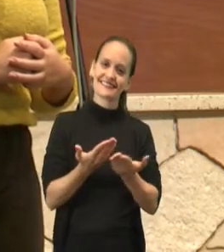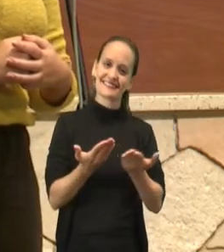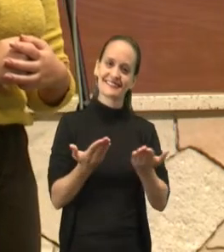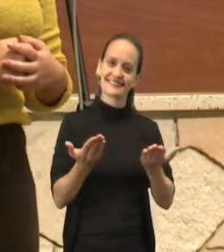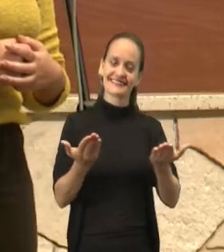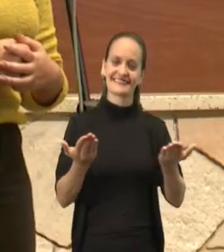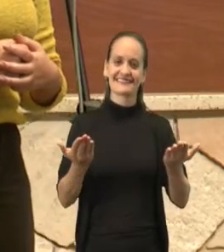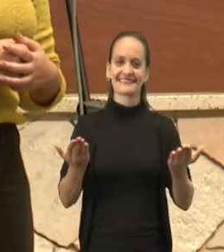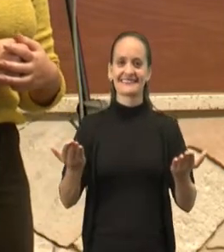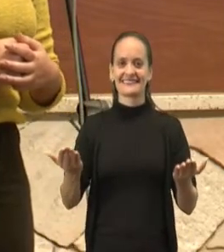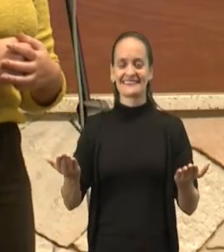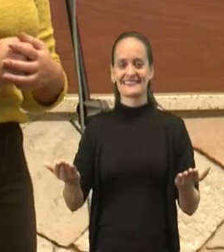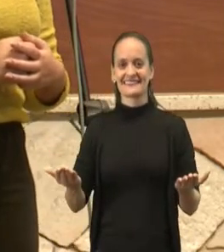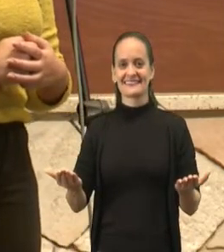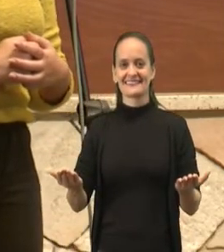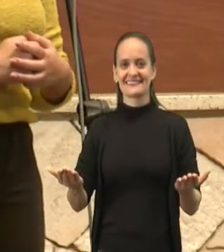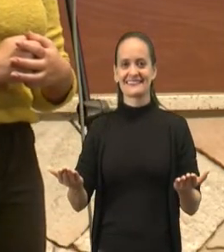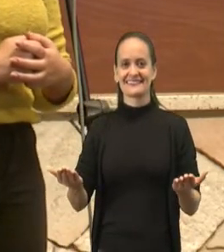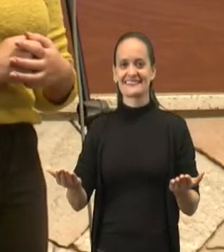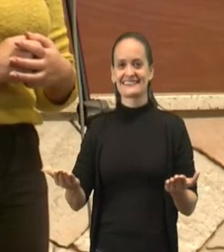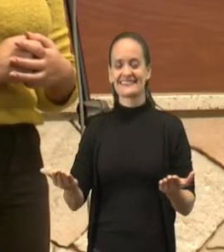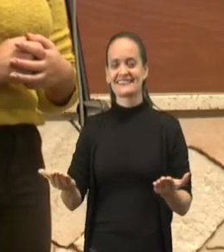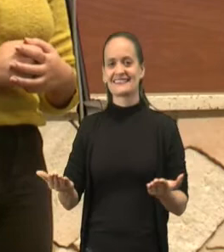cuidará de